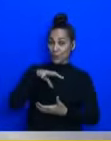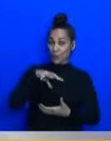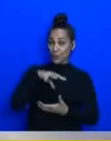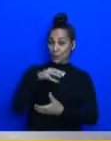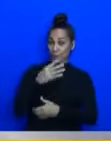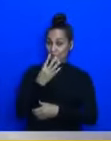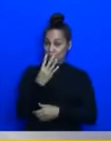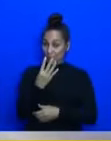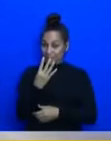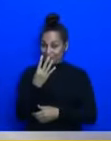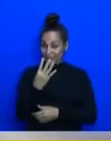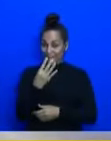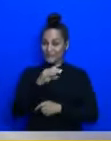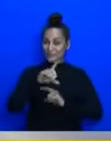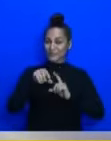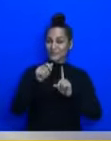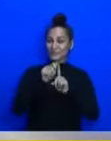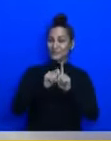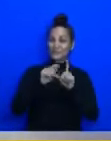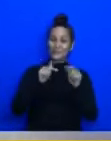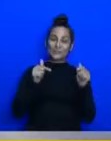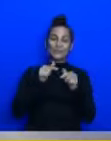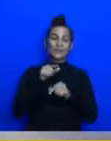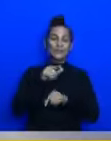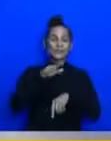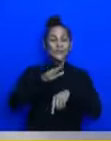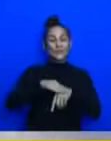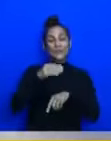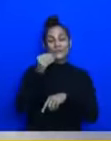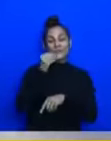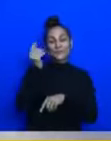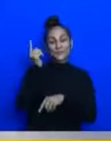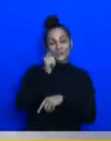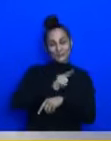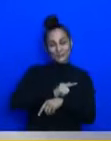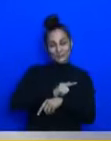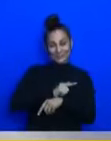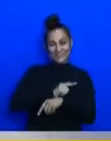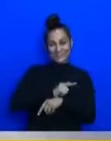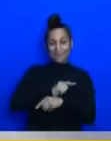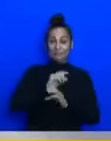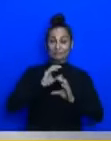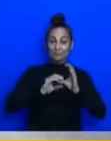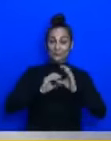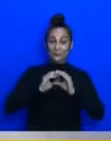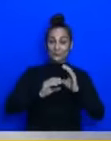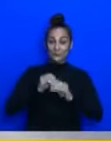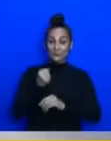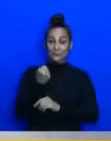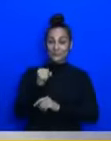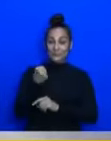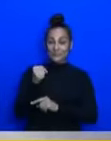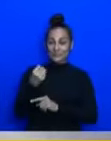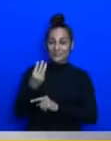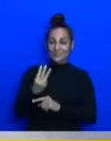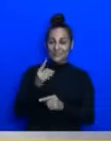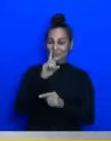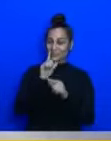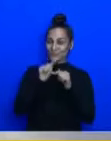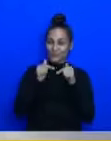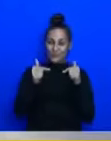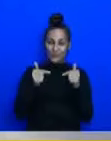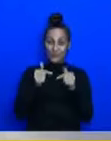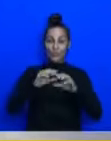número 4 para o sorteio do mês da sorte. Você tem mais uma chance de ganhar no concurso 883 do